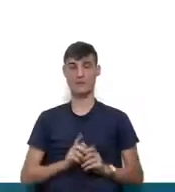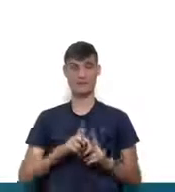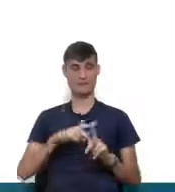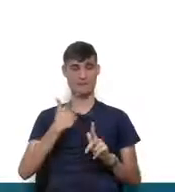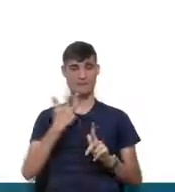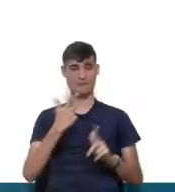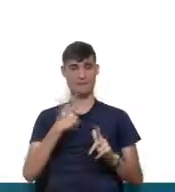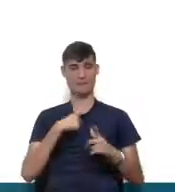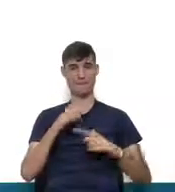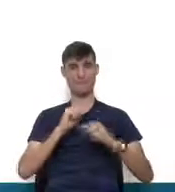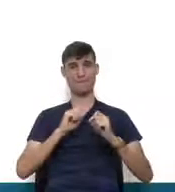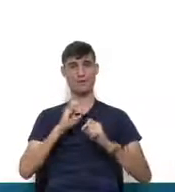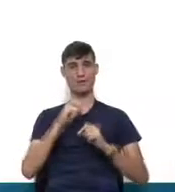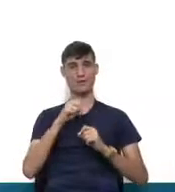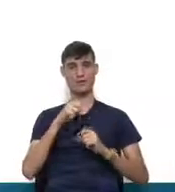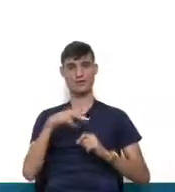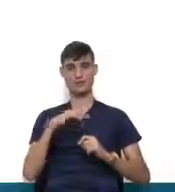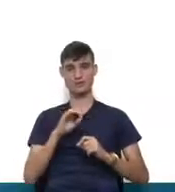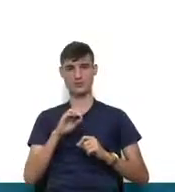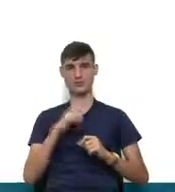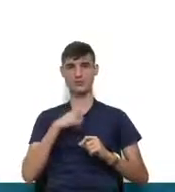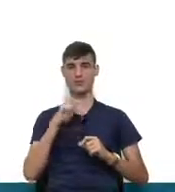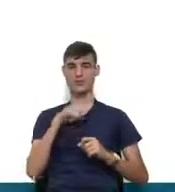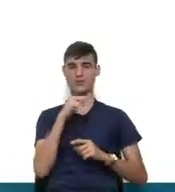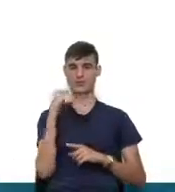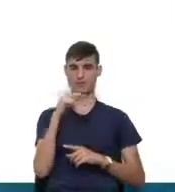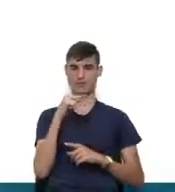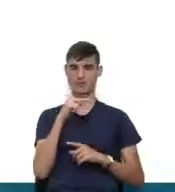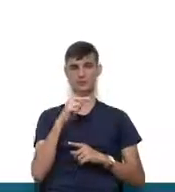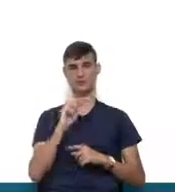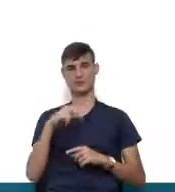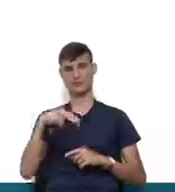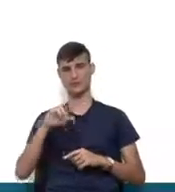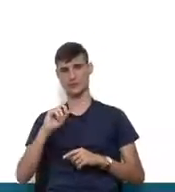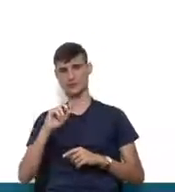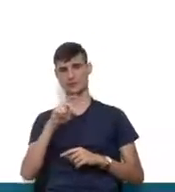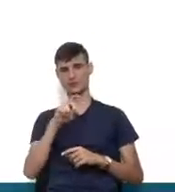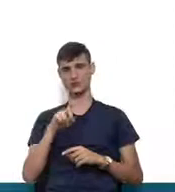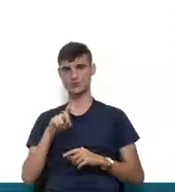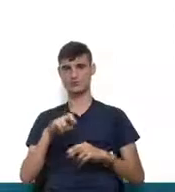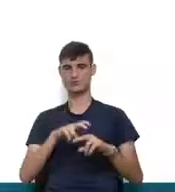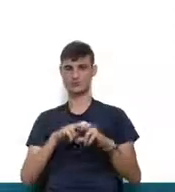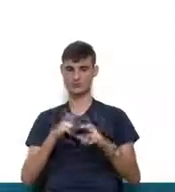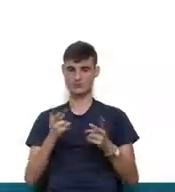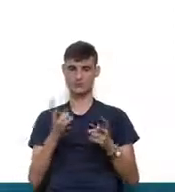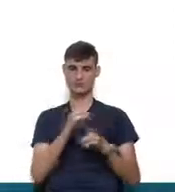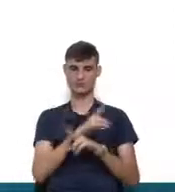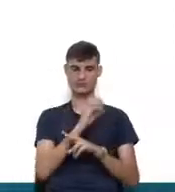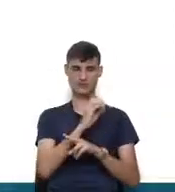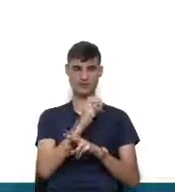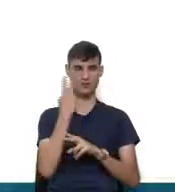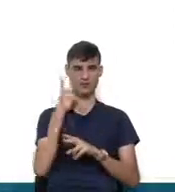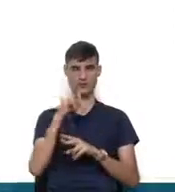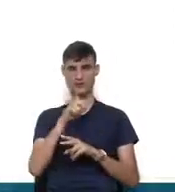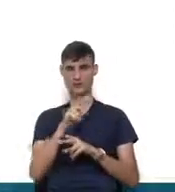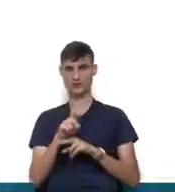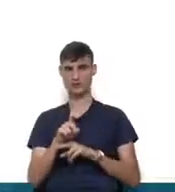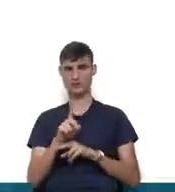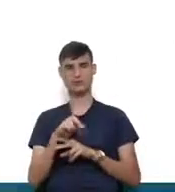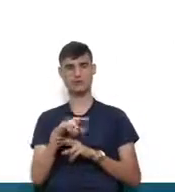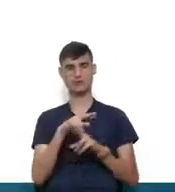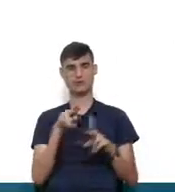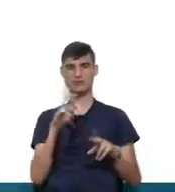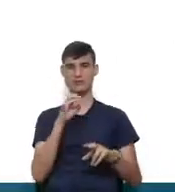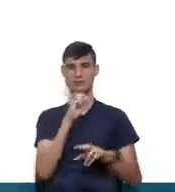Quem é a derivada do cosseno de x? Menos seno de x. Substituindo o zero no lugar do meu x,